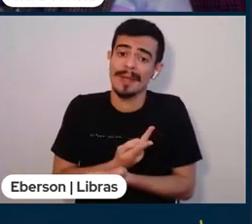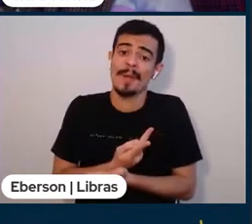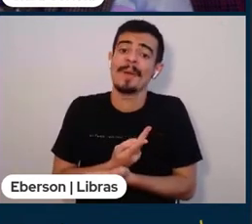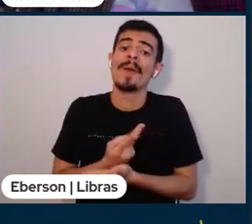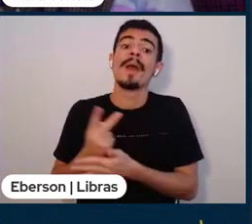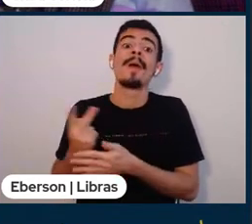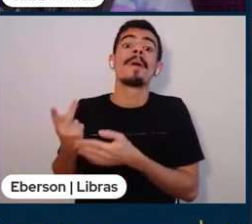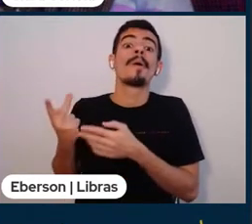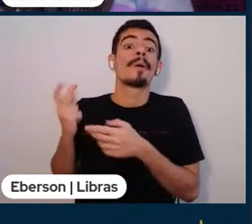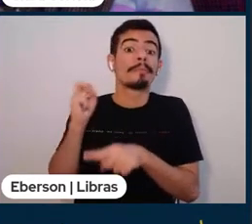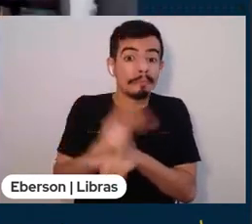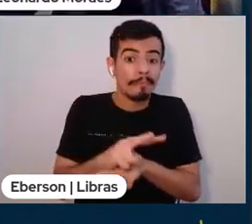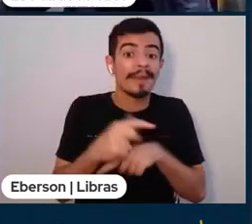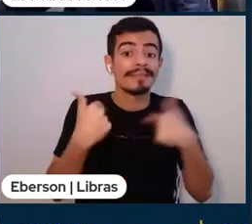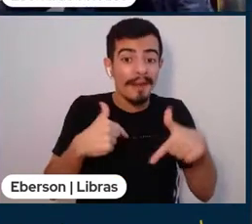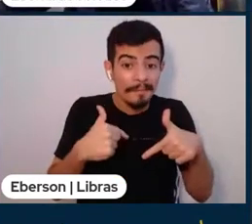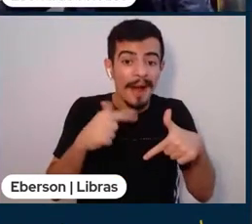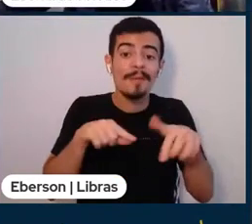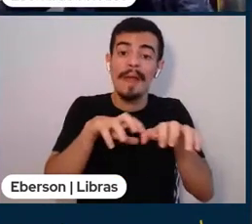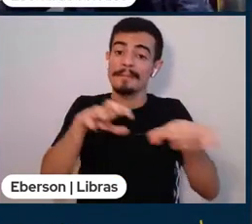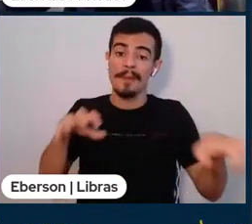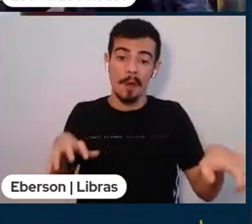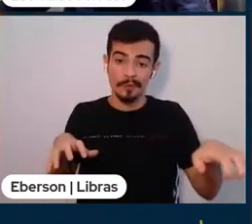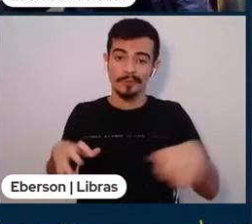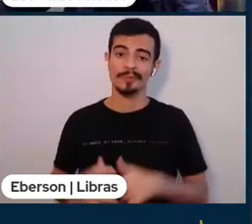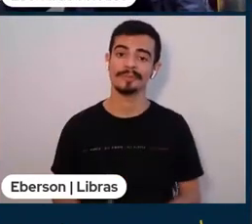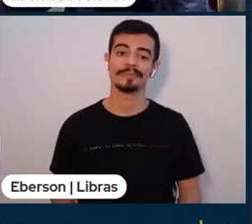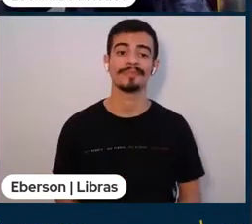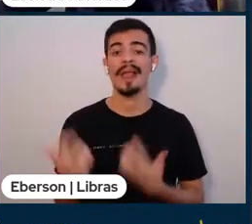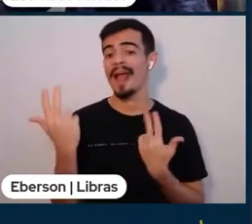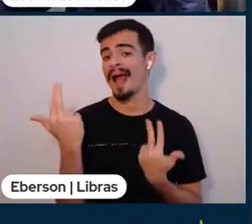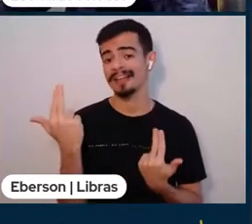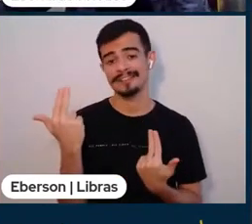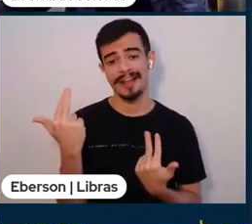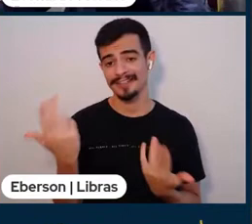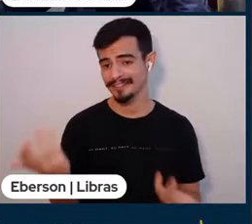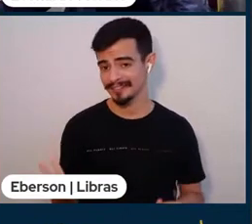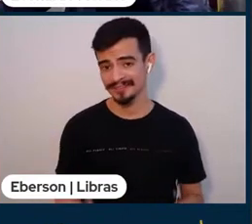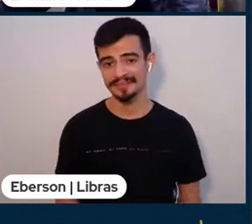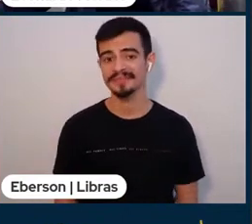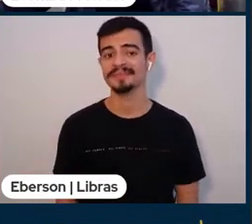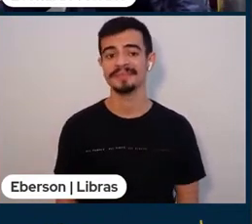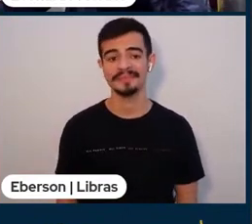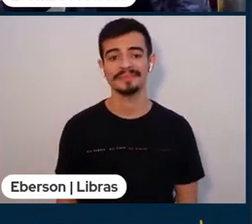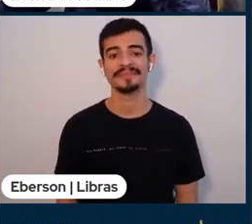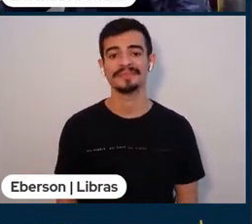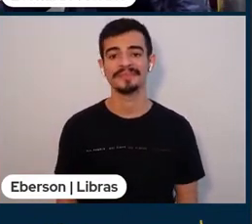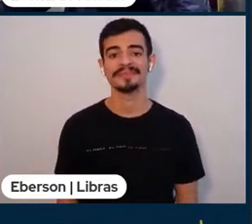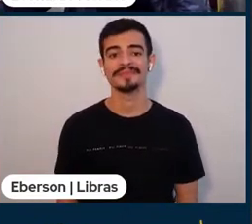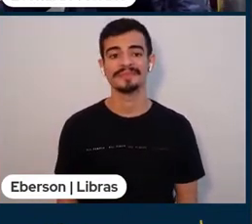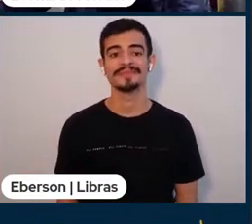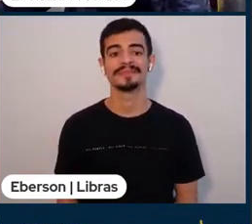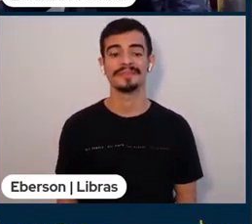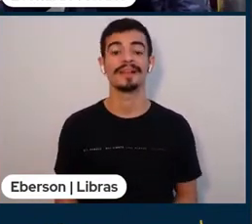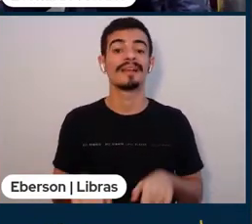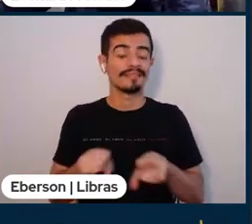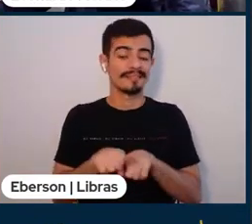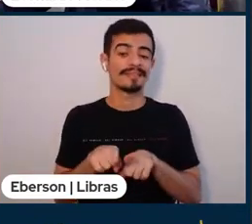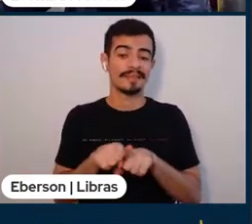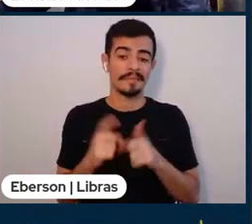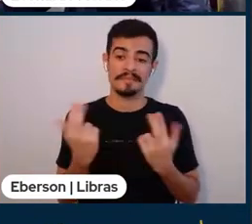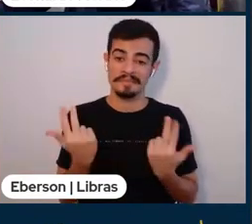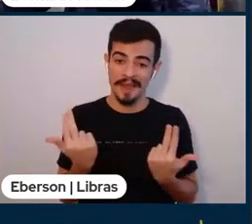E vocês? A gente Então. também. A gente também. Eu migrei antes